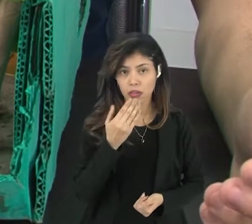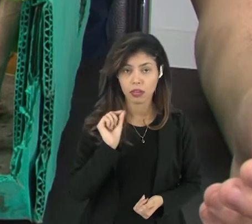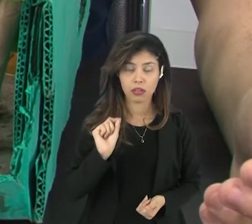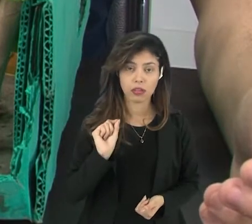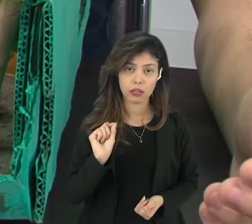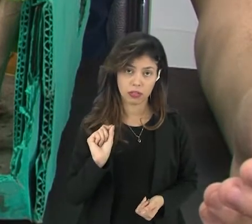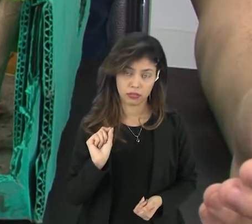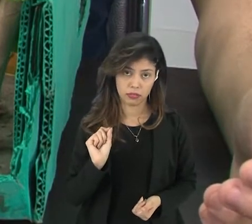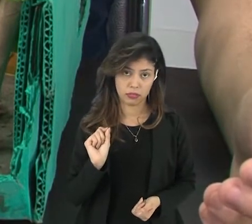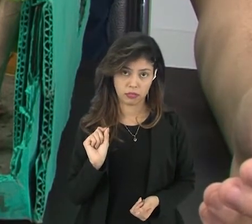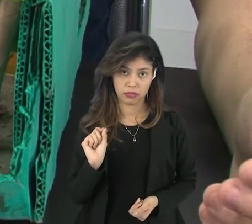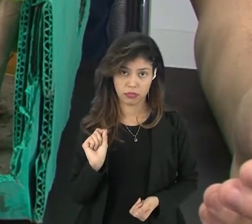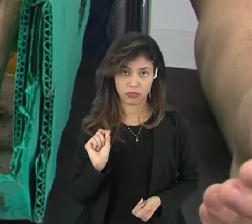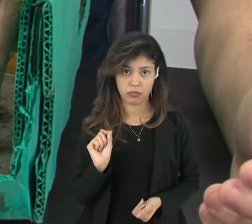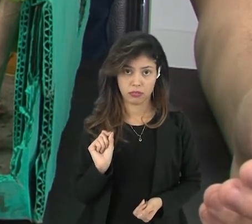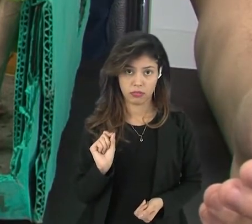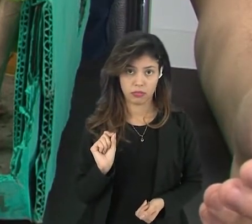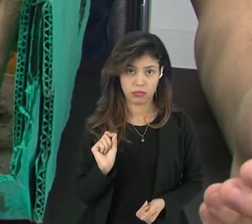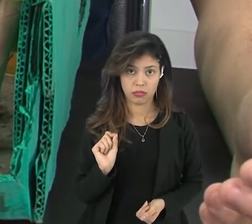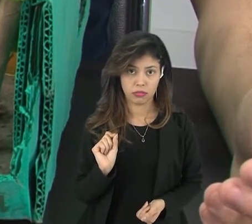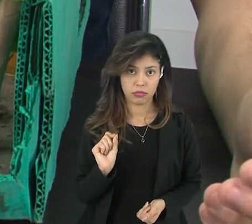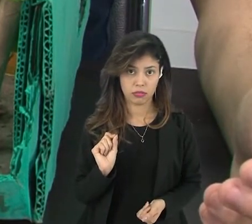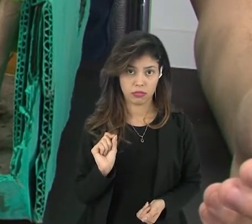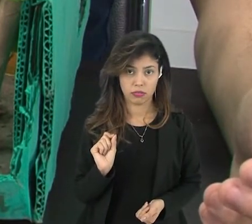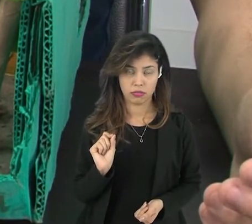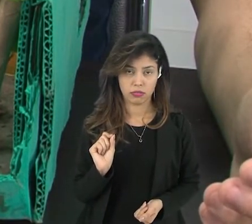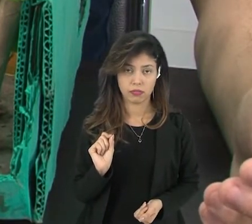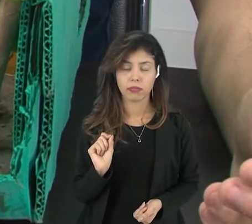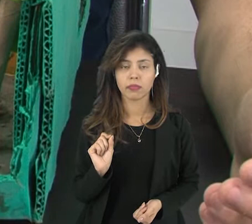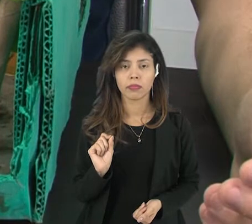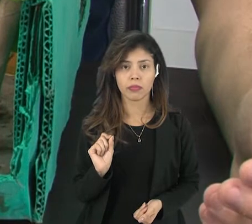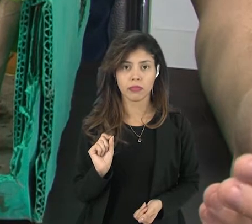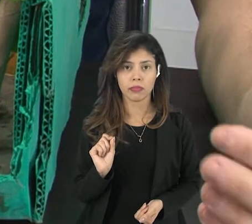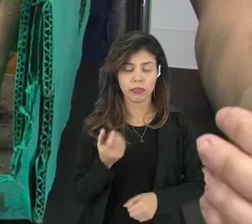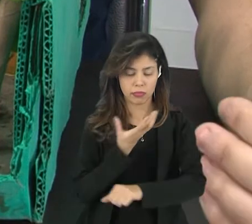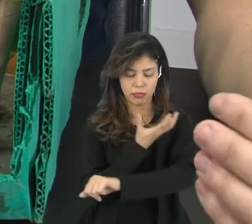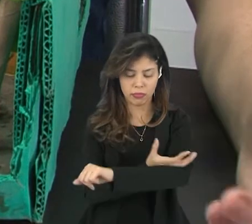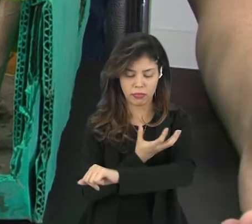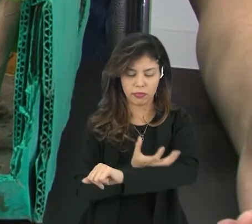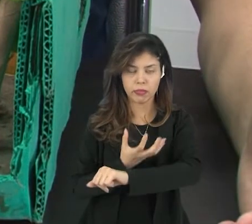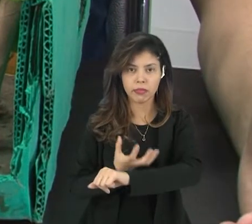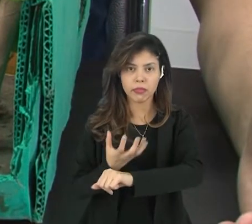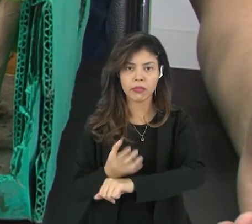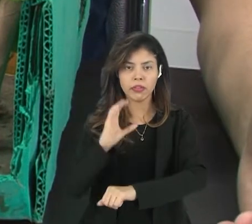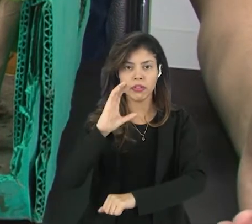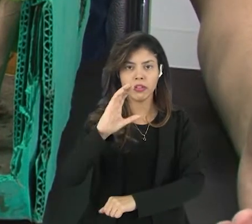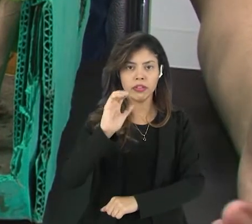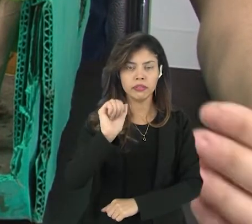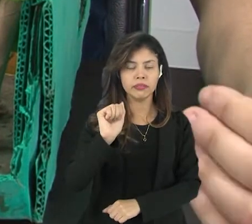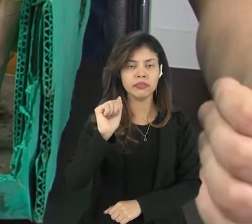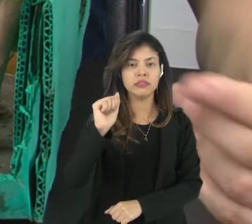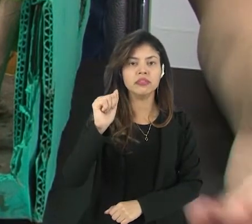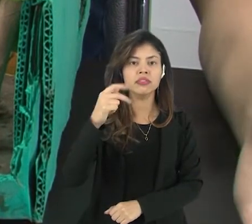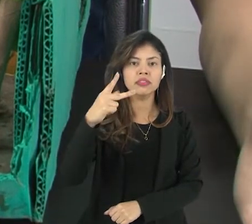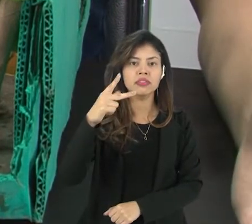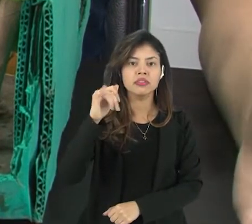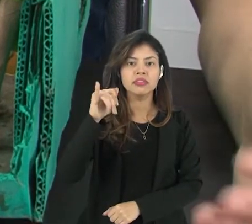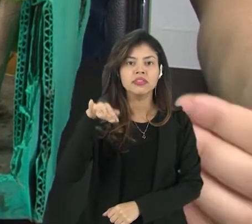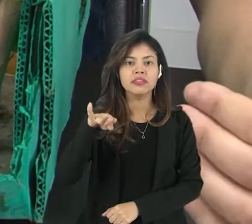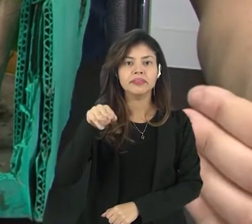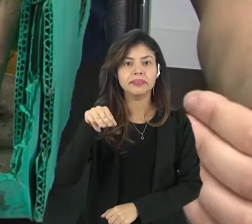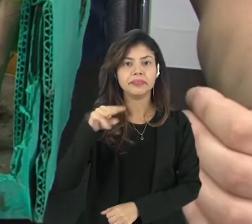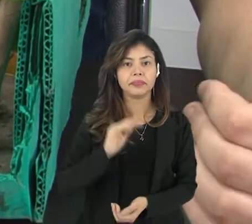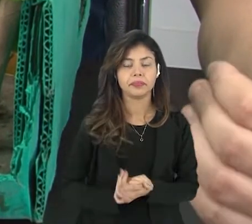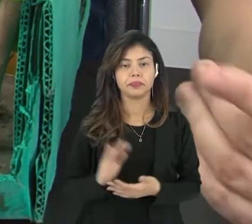quê? Os animais se alimentam de capim. E o capim vem da onde? Alguns, né, de